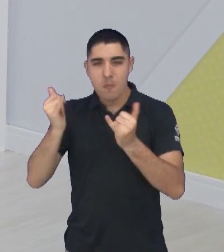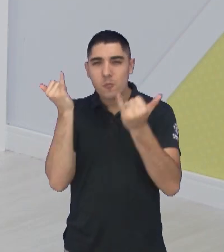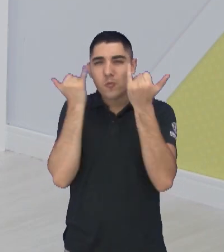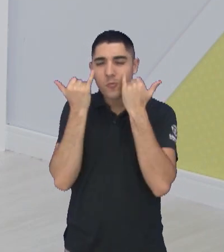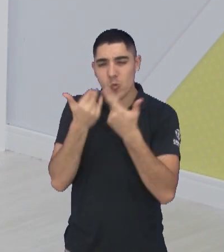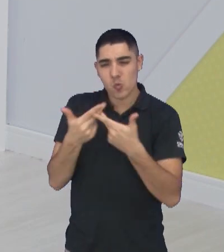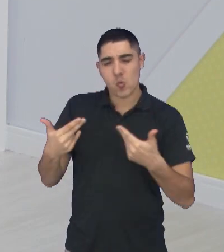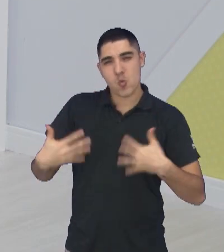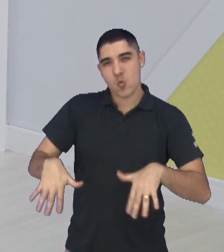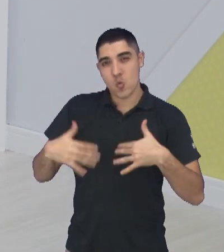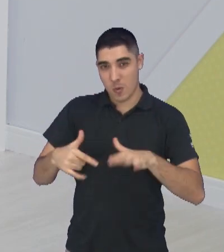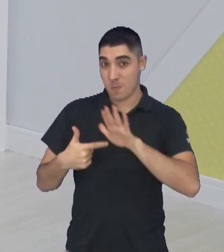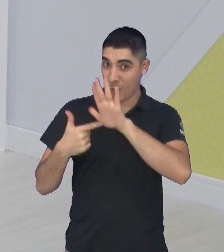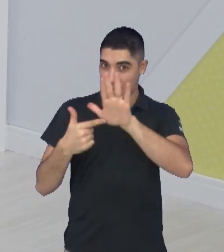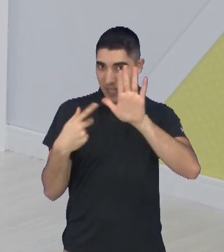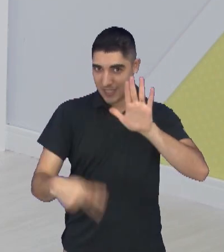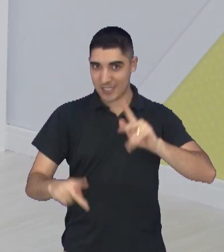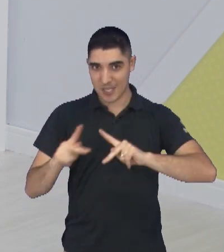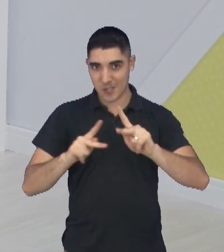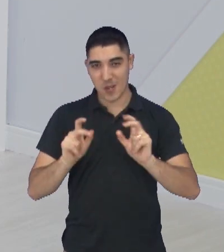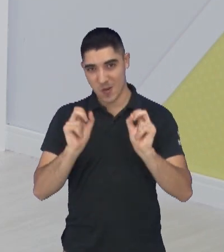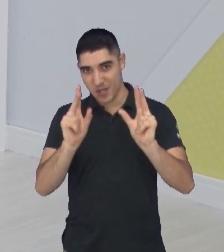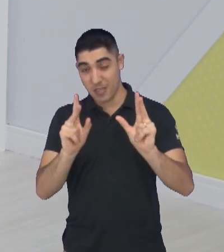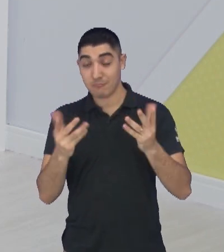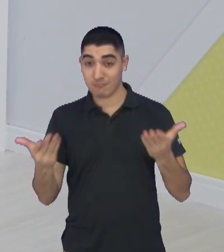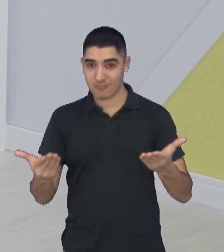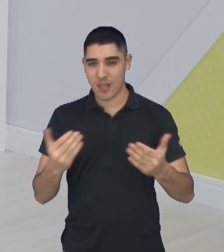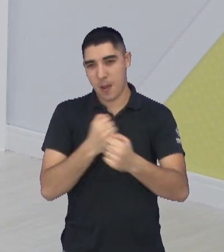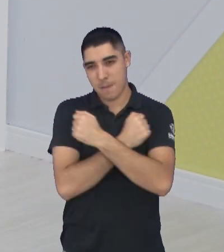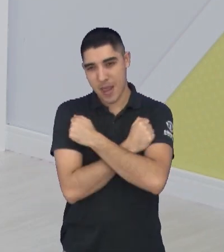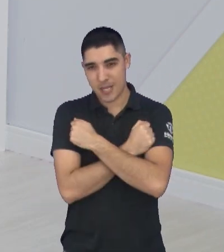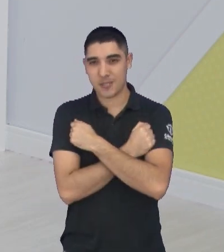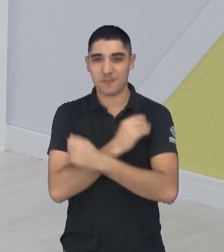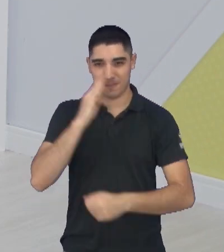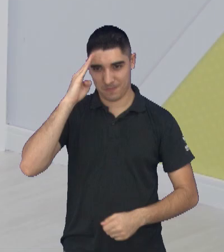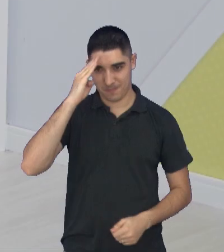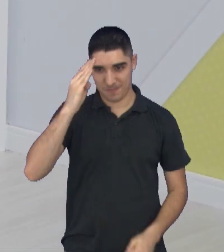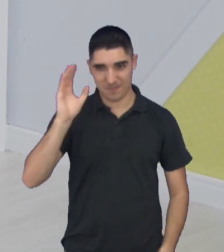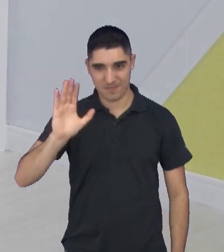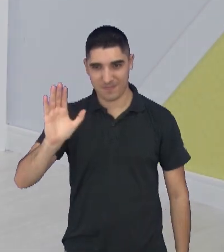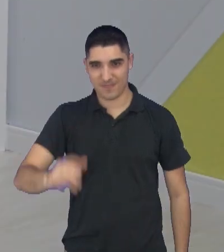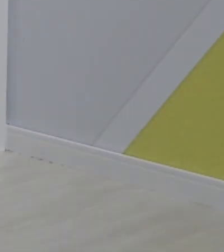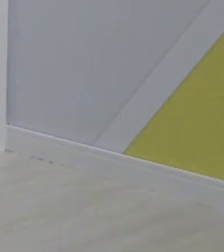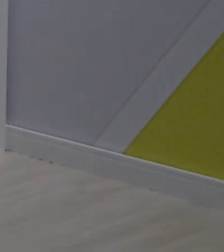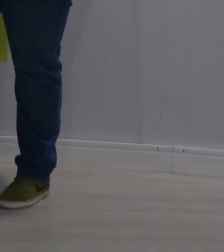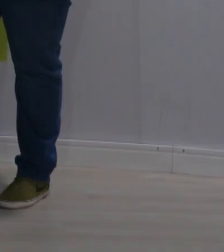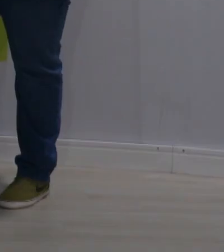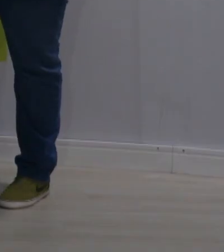informação do esporte aqui da nossa cidade. De minha parte, grande abraço, até quarta. Tchau, tchau.